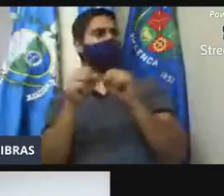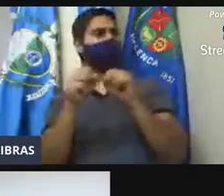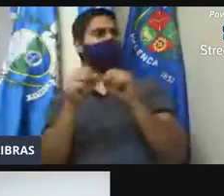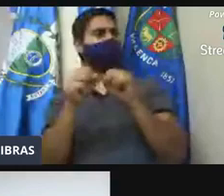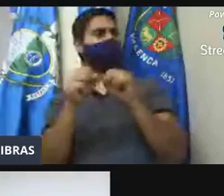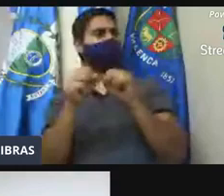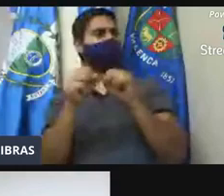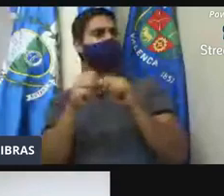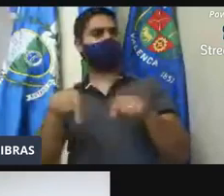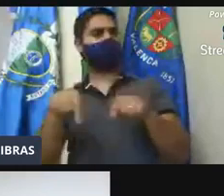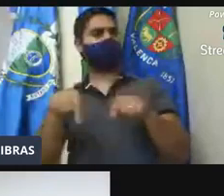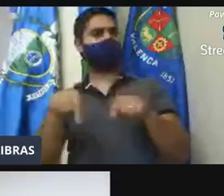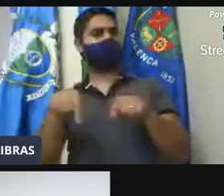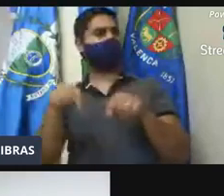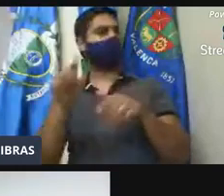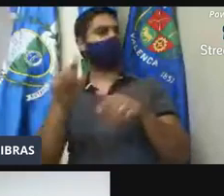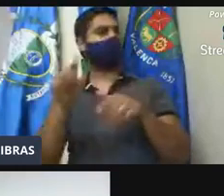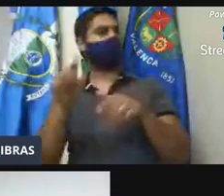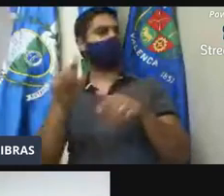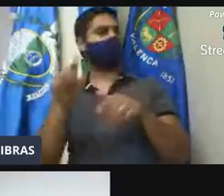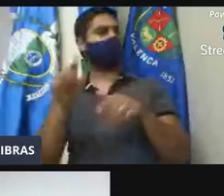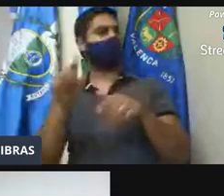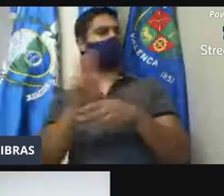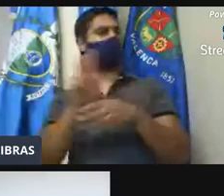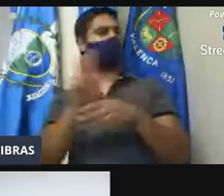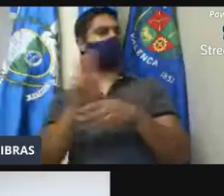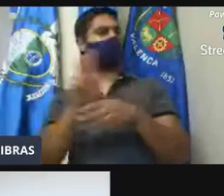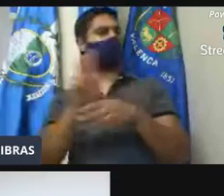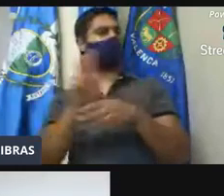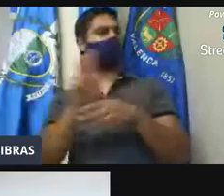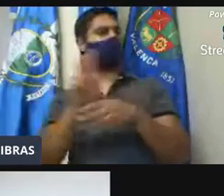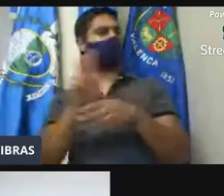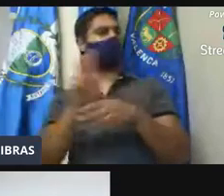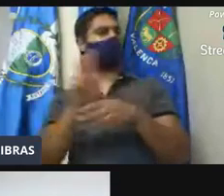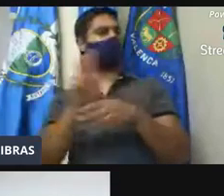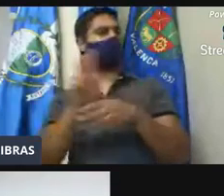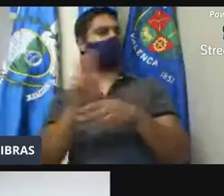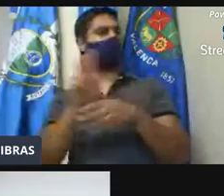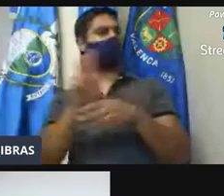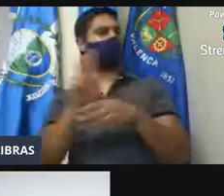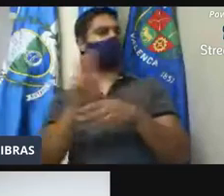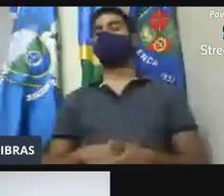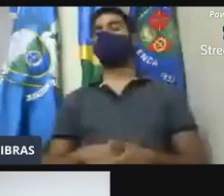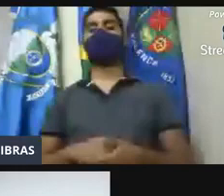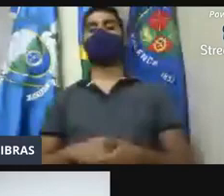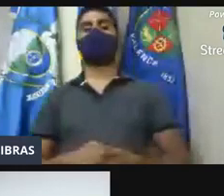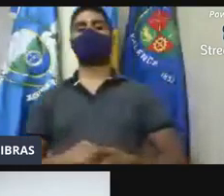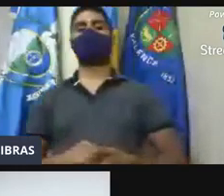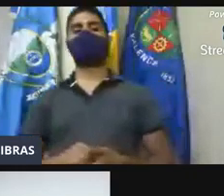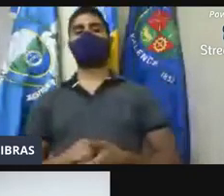convite ou convocação? Convite. Se encontra em discussão. Não tendo quem queira discutir, em